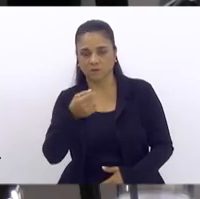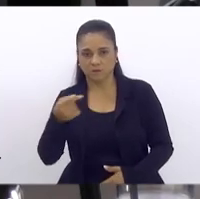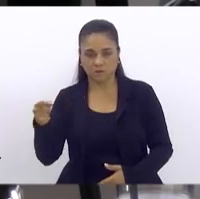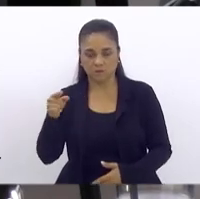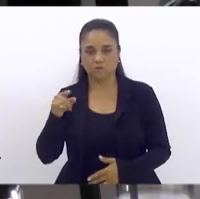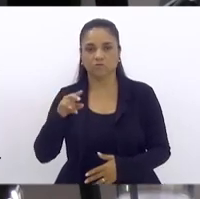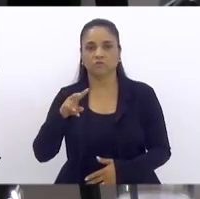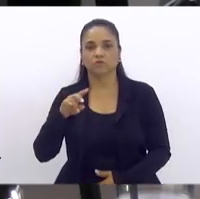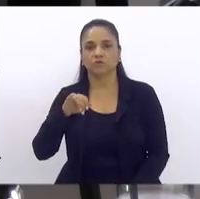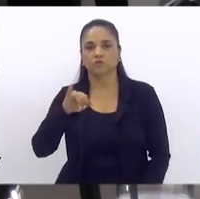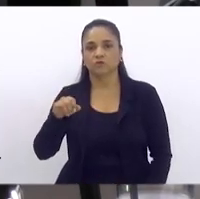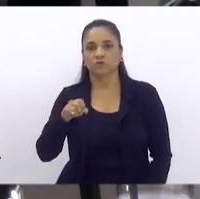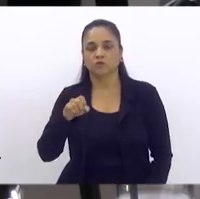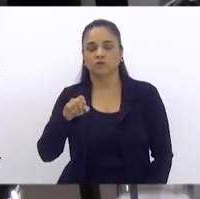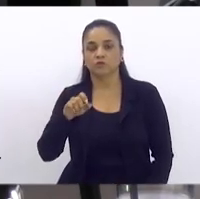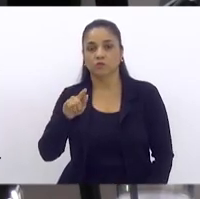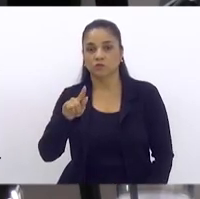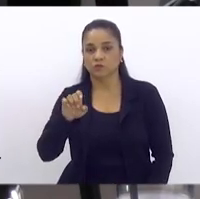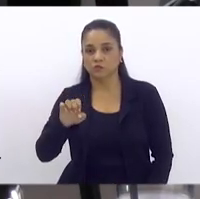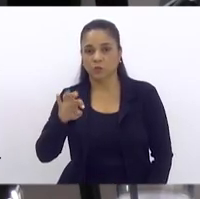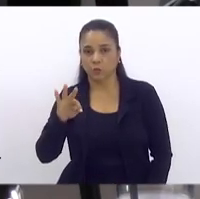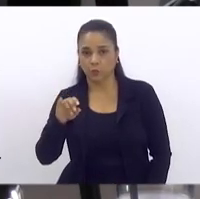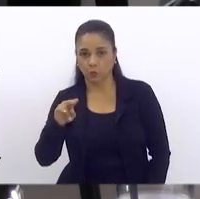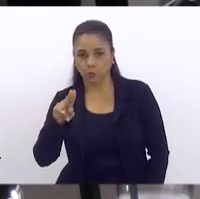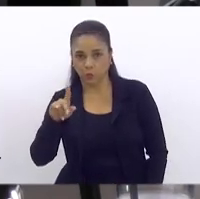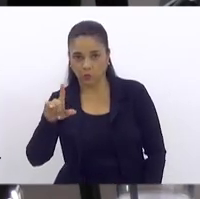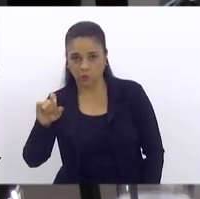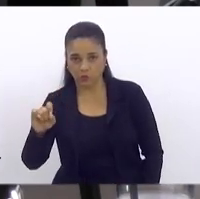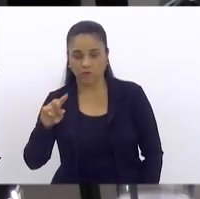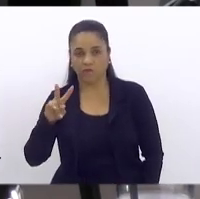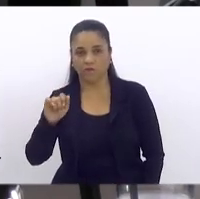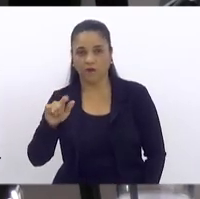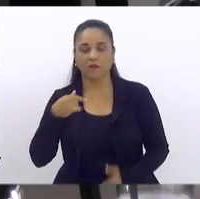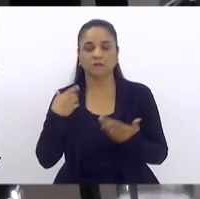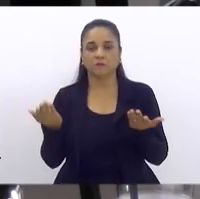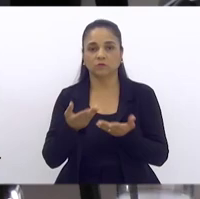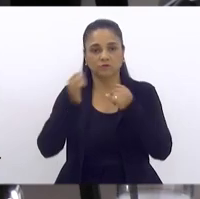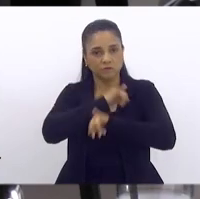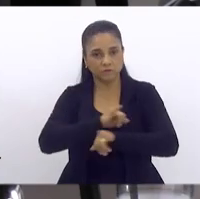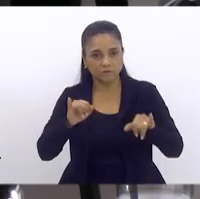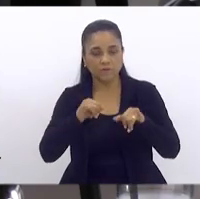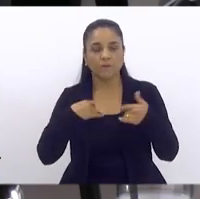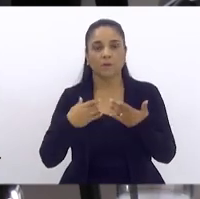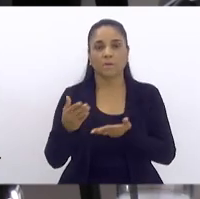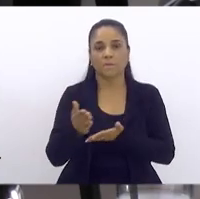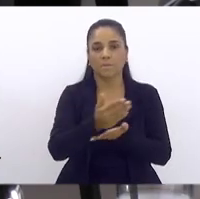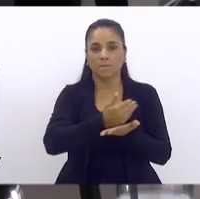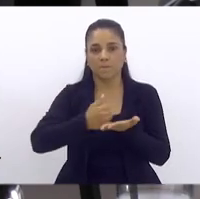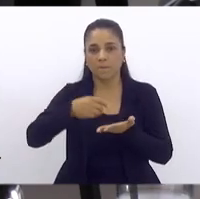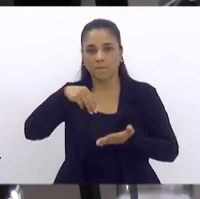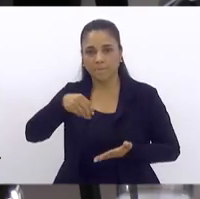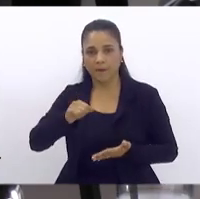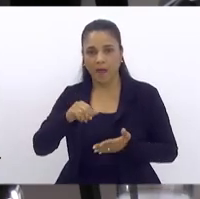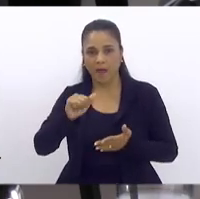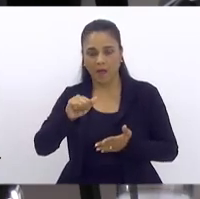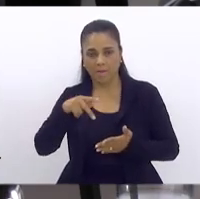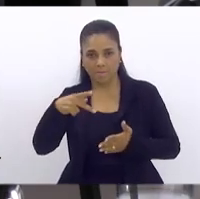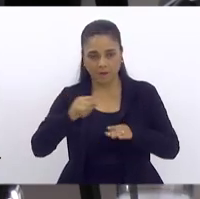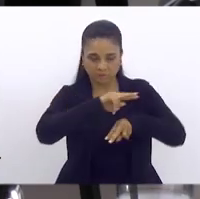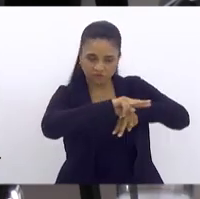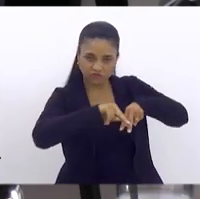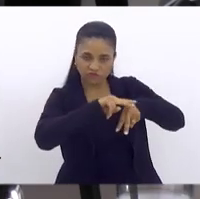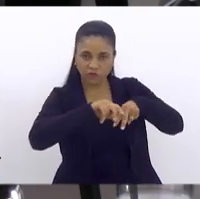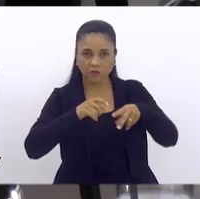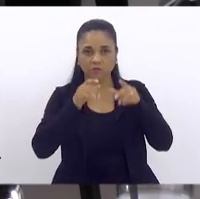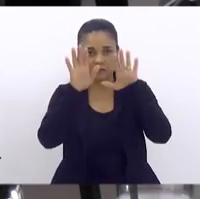e Informação. E hoje eu vim falar um pouco sobre o mapa da violência política de gênero em plataformas digitais, e eu acho que ele pode